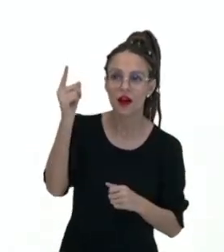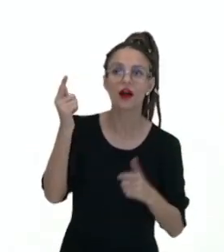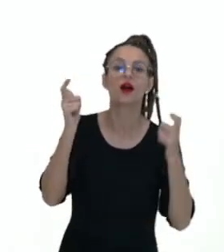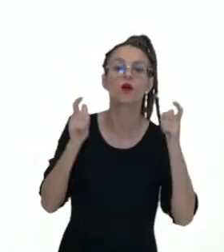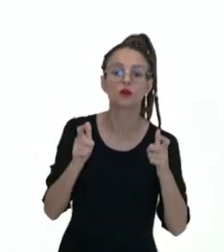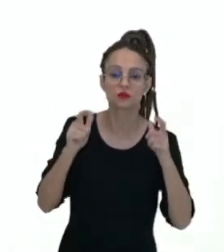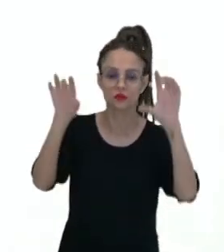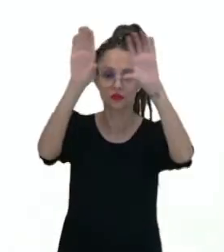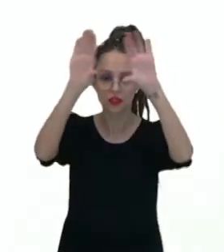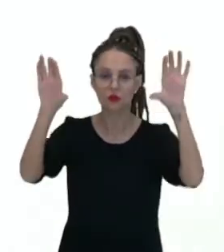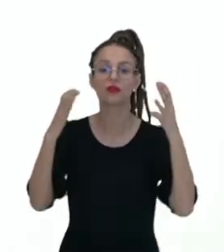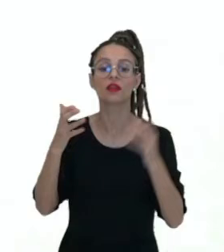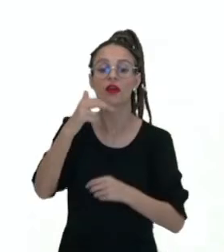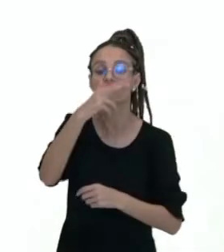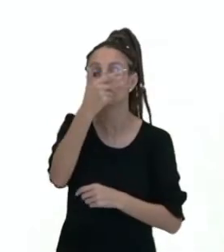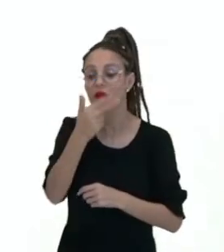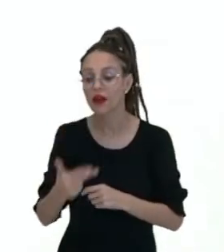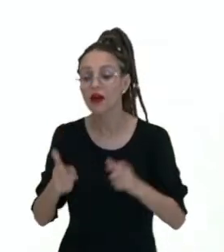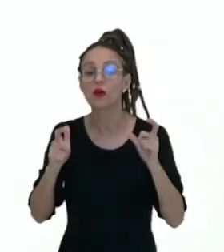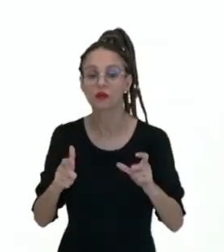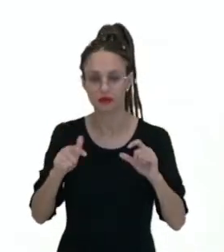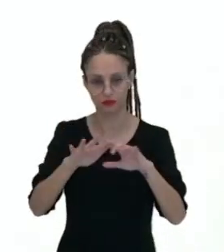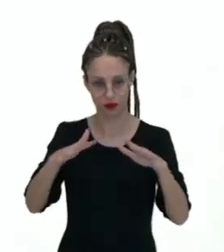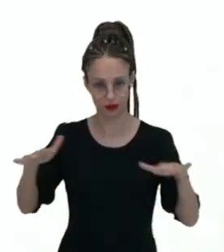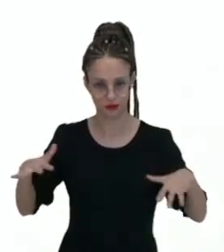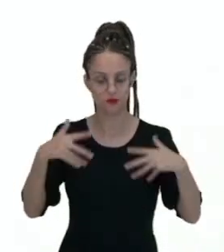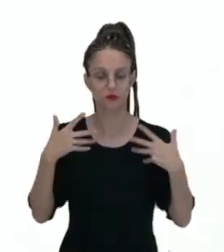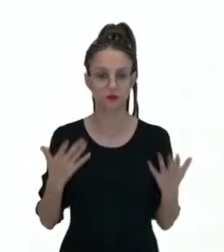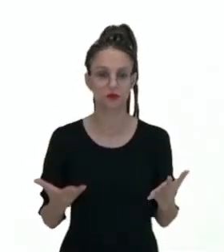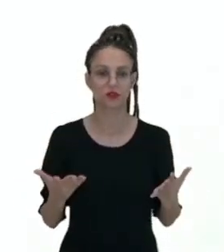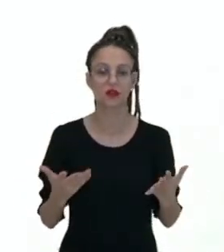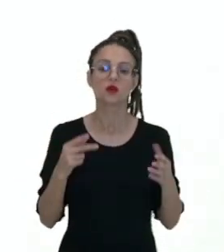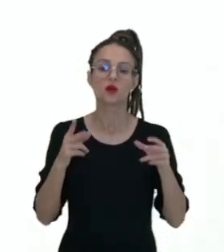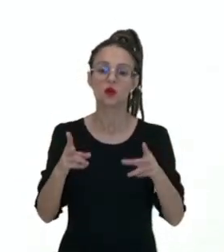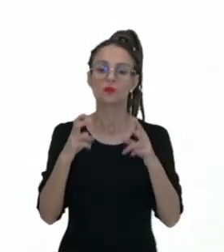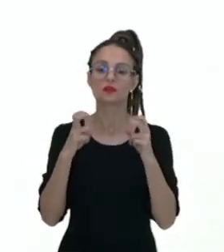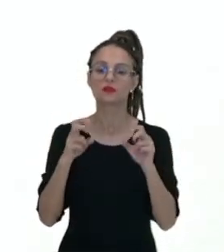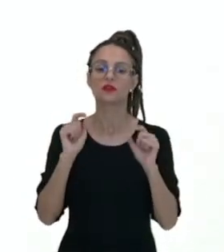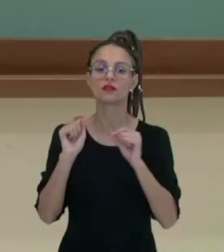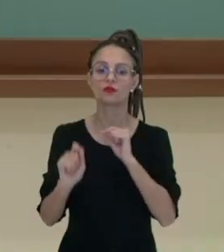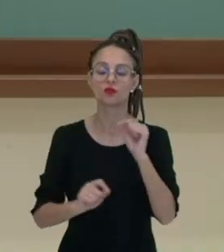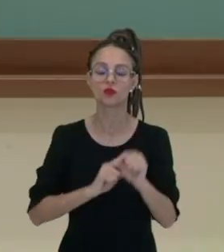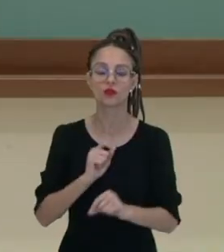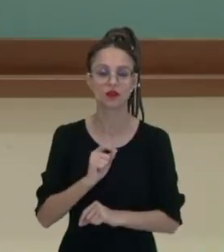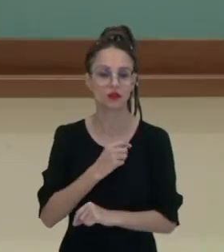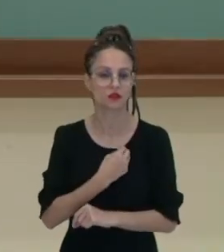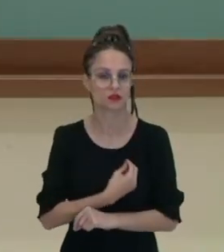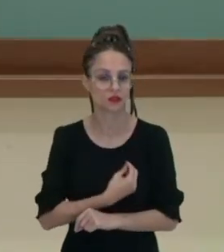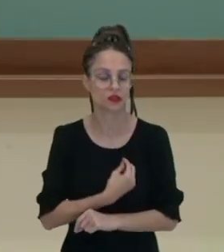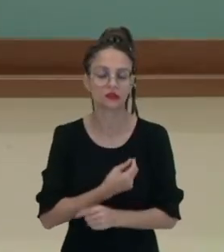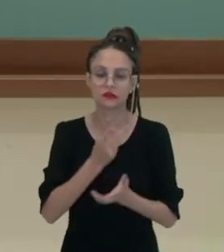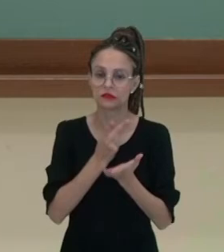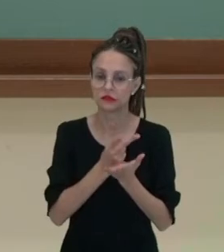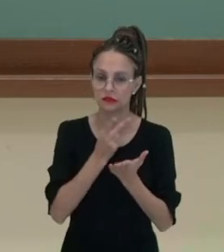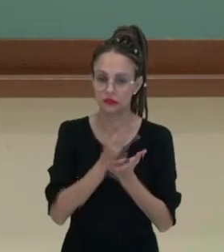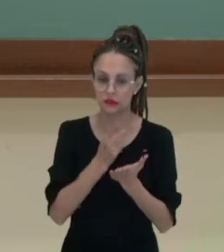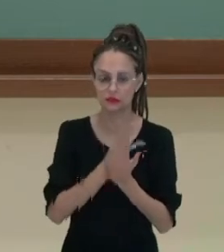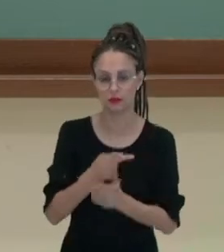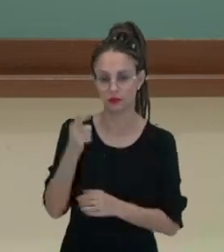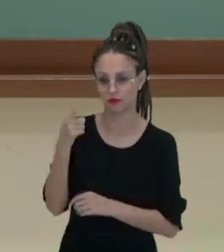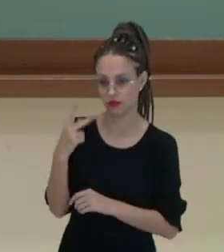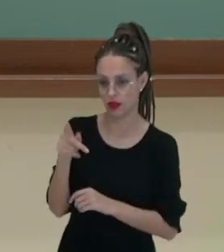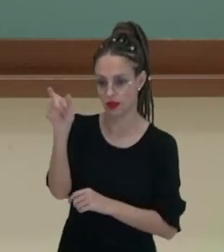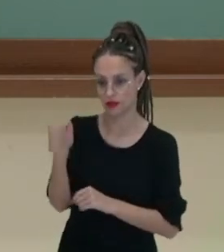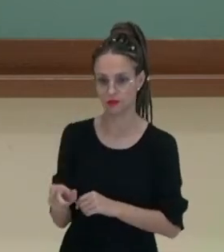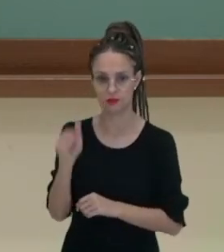céu. Queria descer onde? Ao mar. Já vou observando aqui o estado inconstante da Ismália.